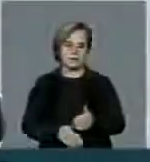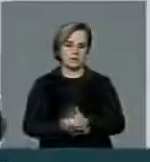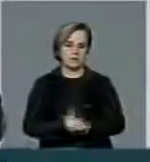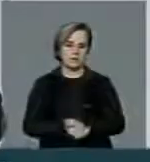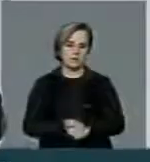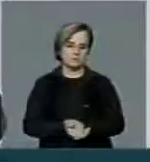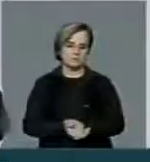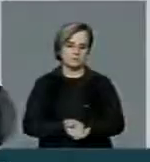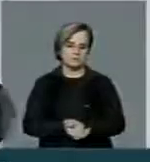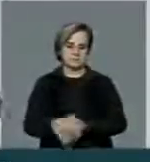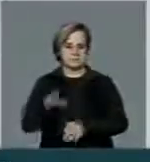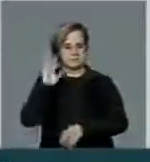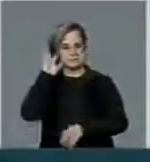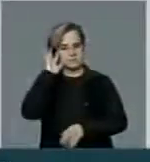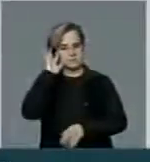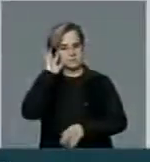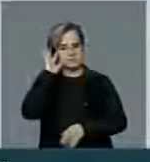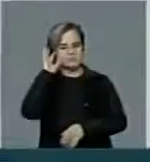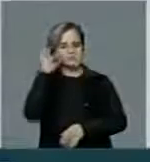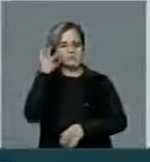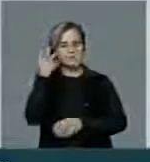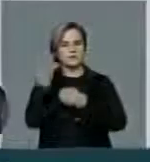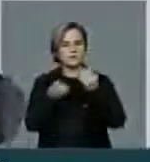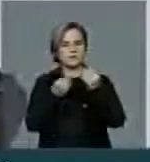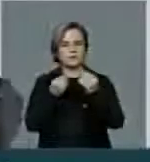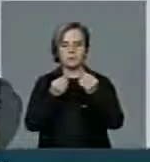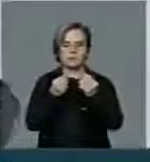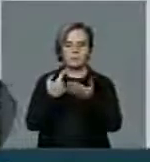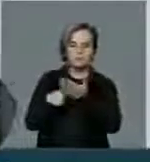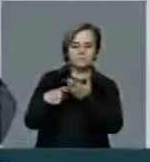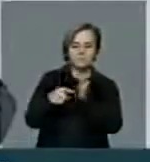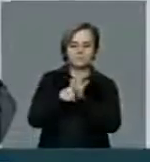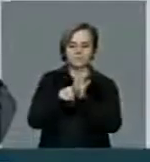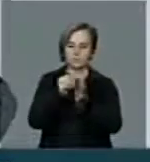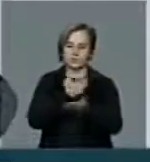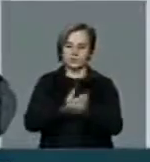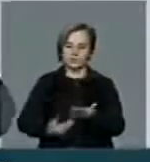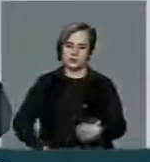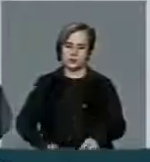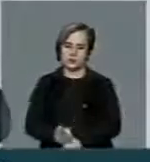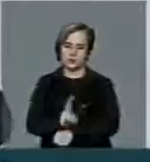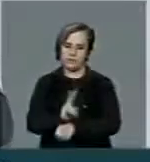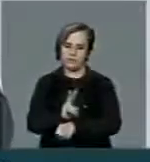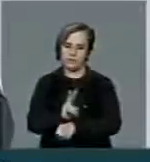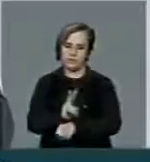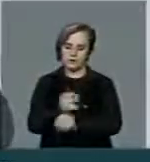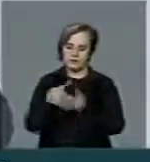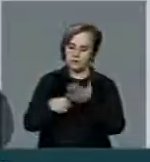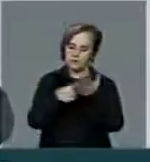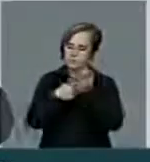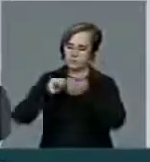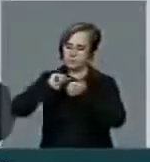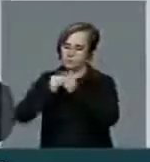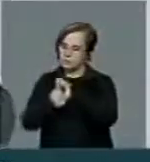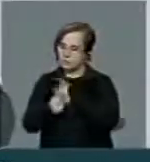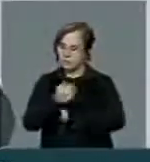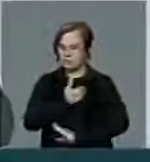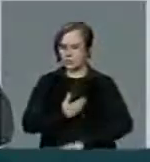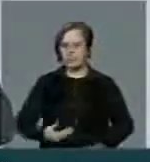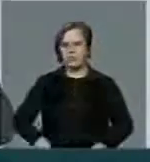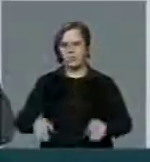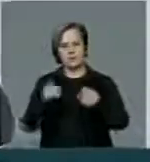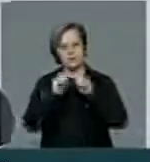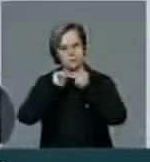é definir os arranjos de governança. Tá? Esses arranjos de governança do CAR significam os